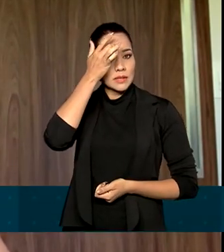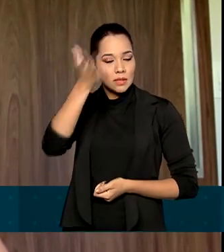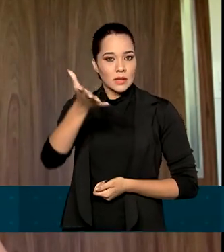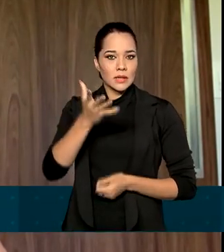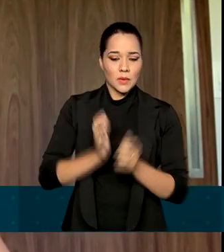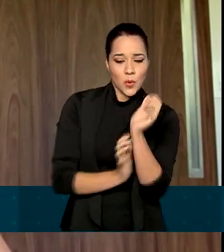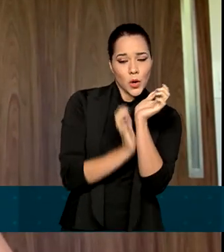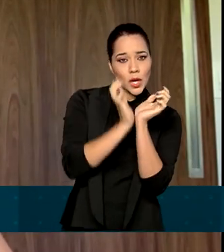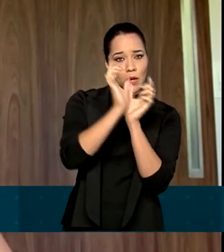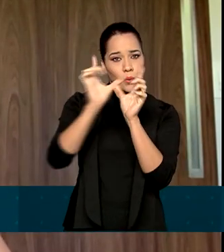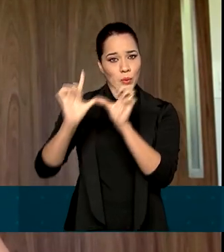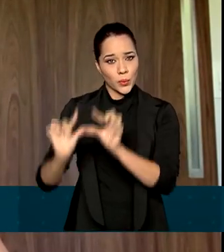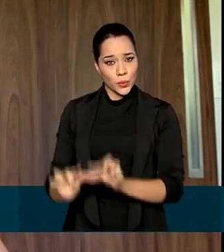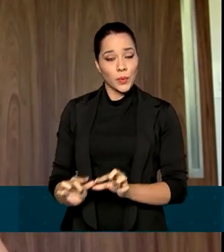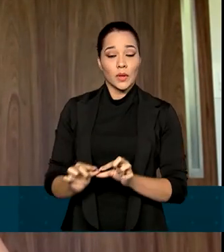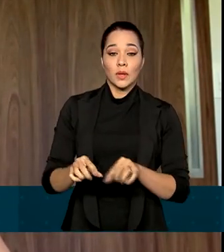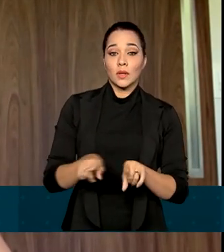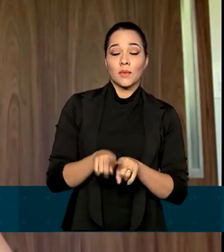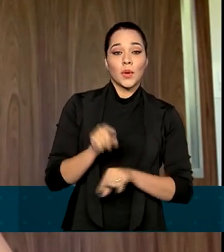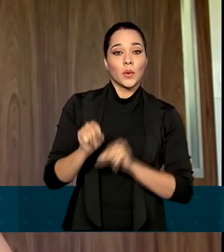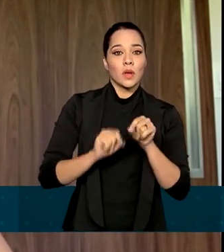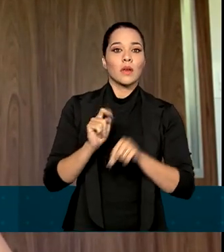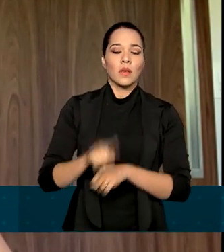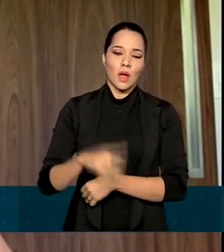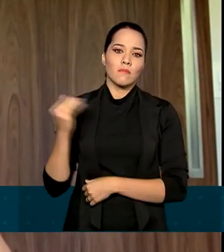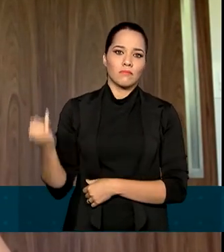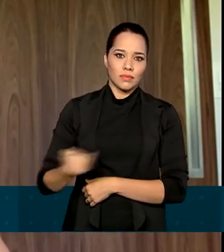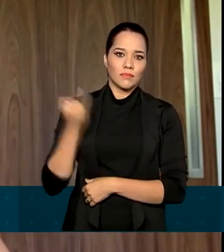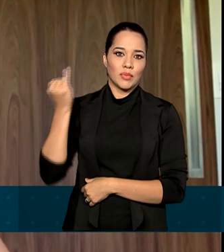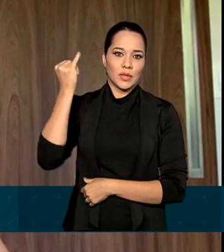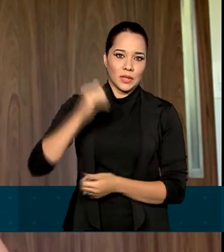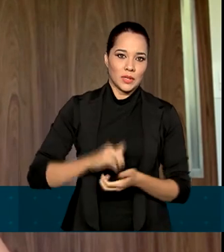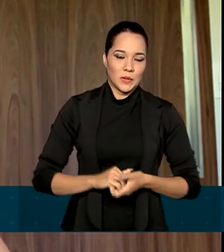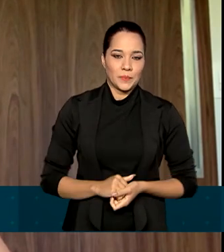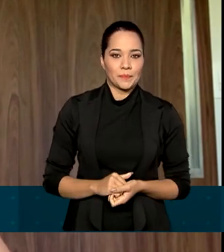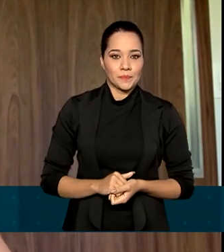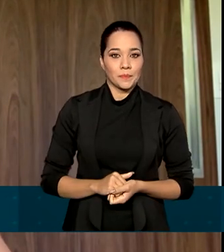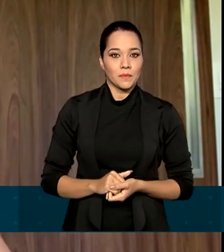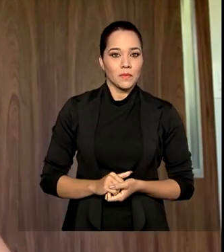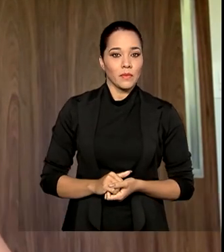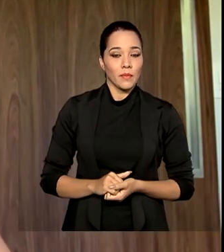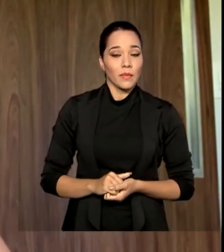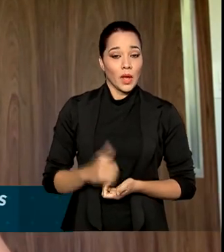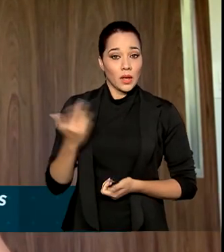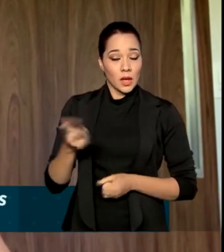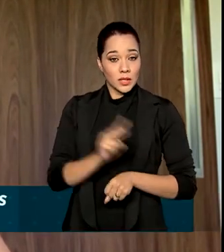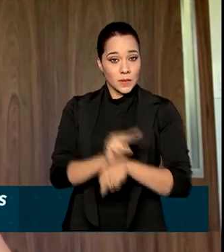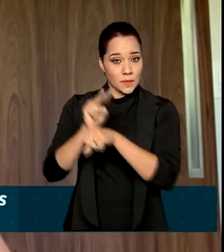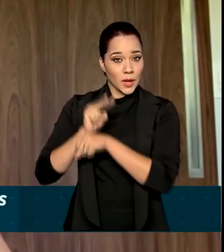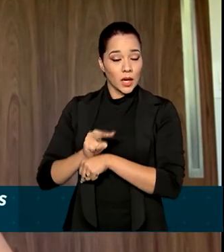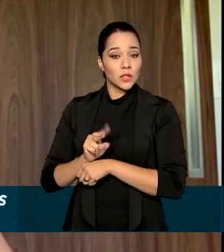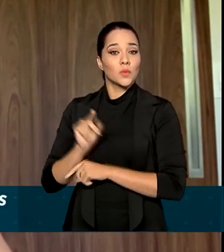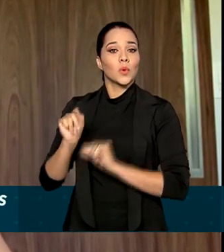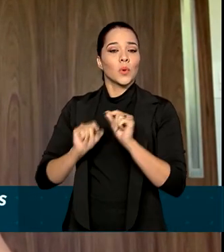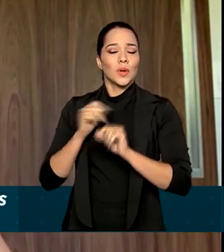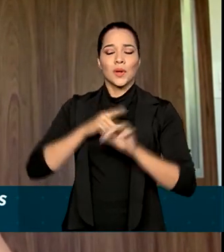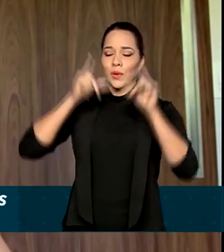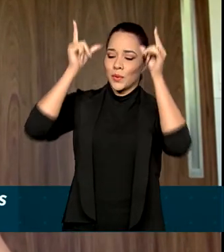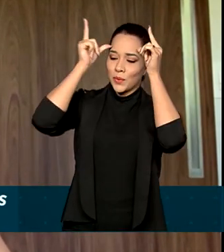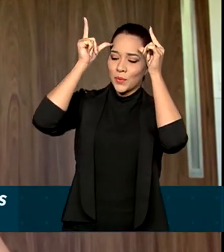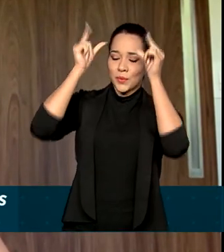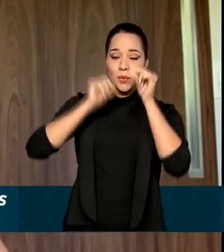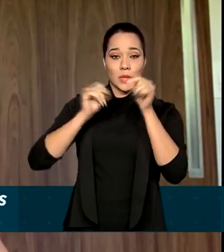desburocratiza, que é super importante, né? E esse empréstimo acaba dando fôlego